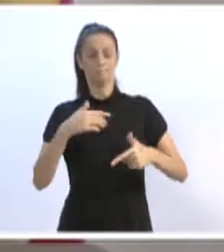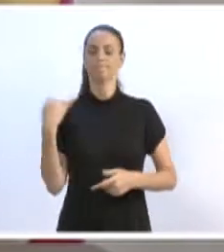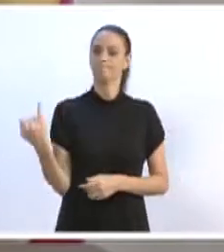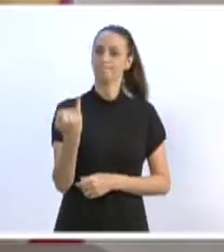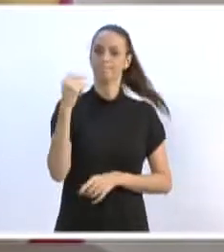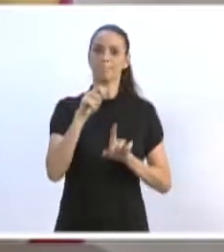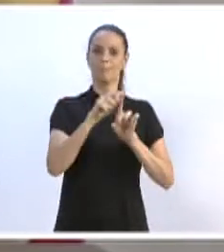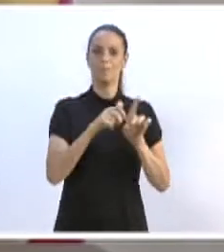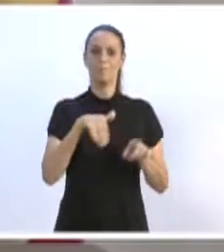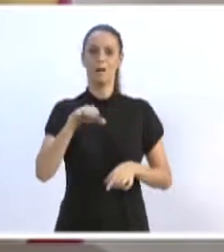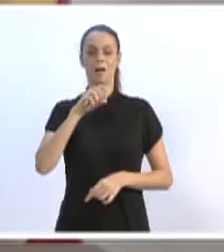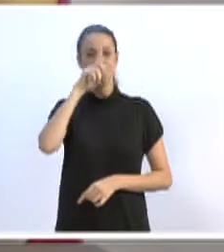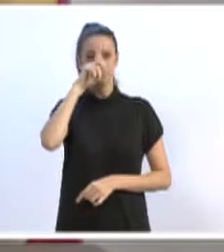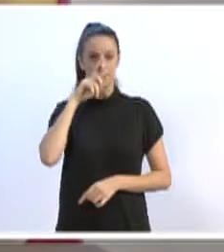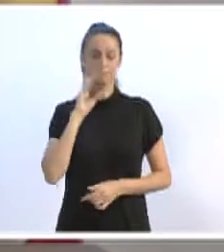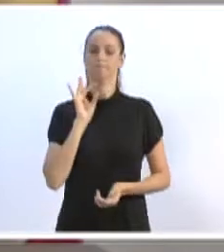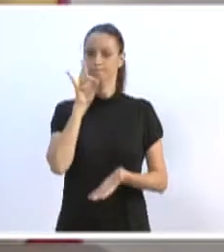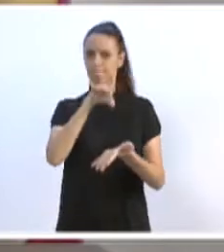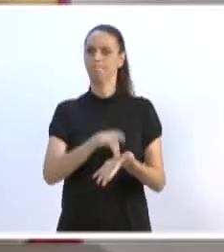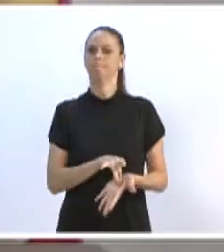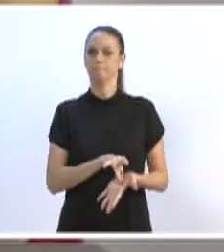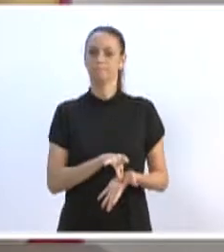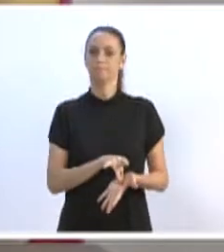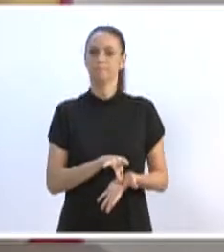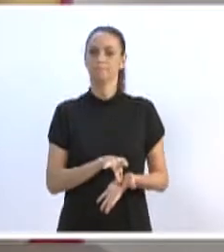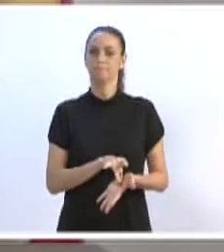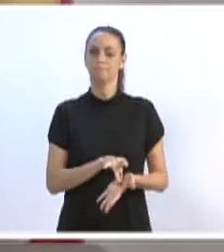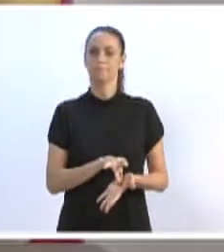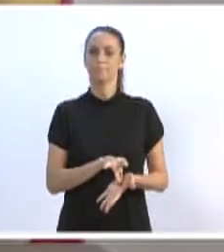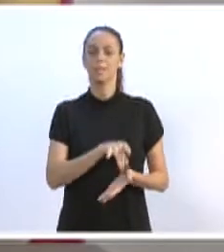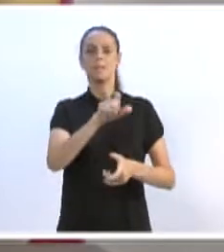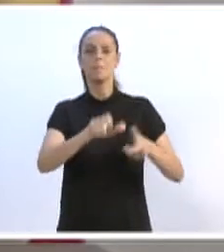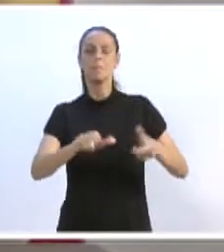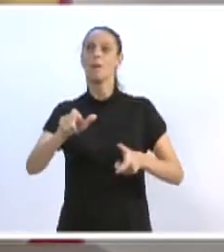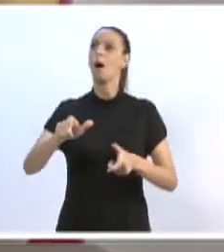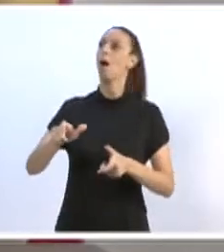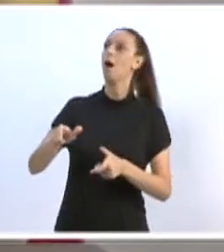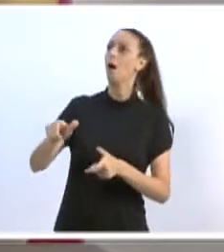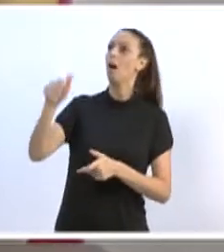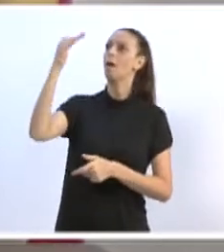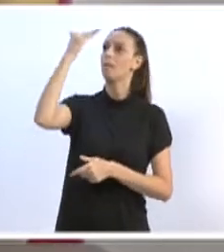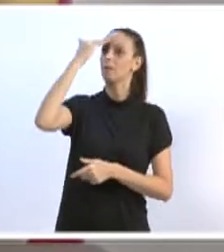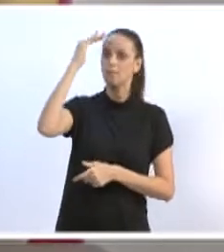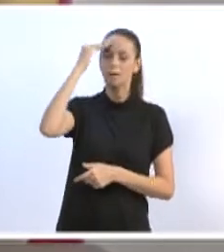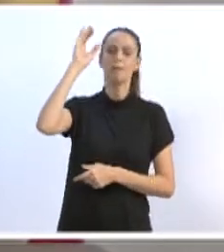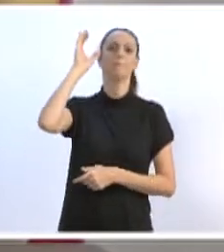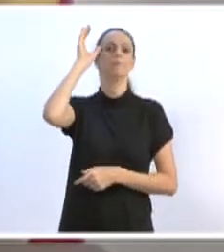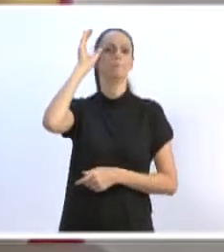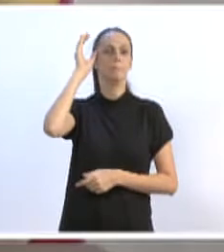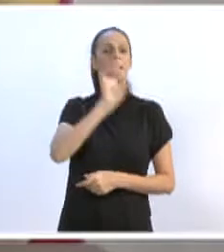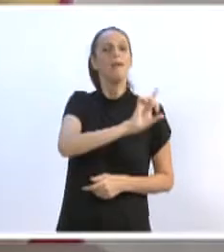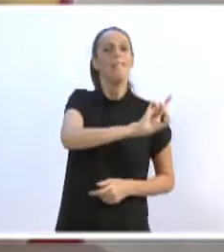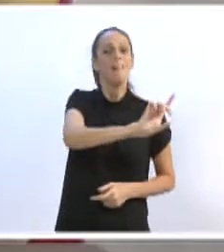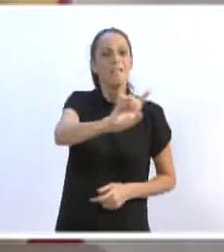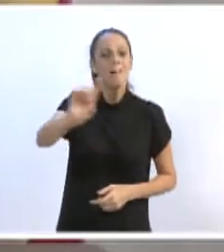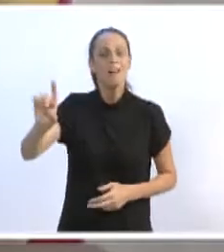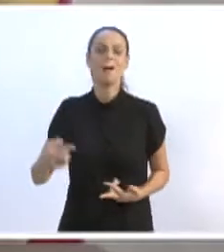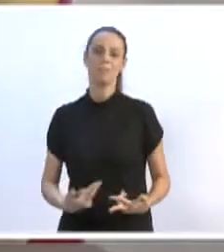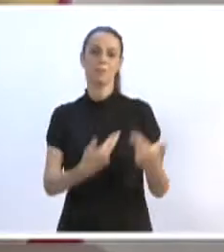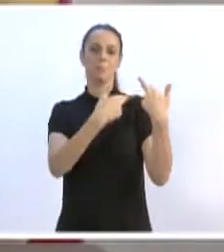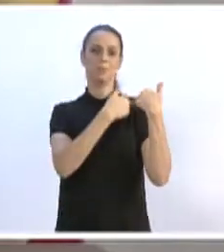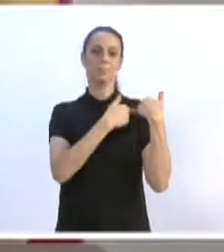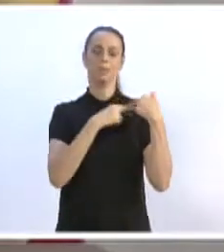Maio Amarelo. E, de fato, fazer com que as pessoas se conscientizem de que cada um é responsável